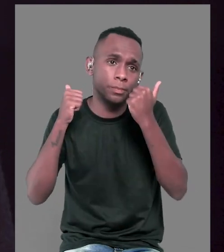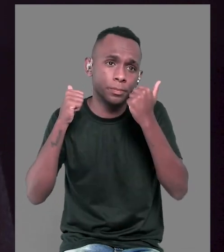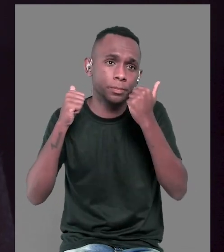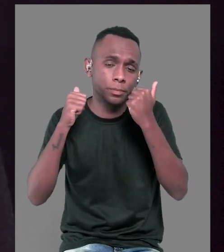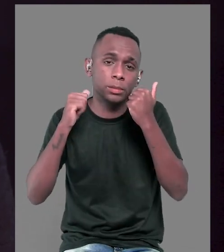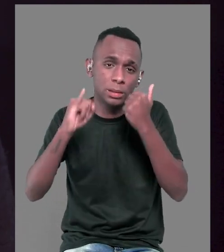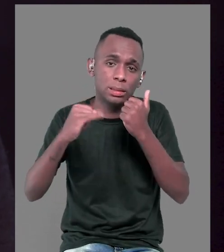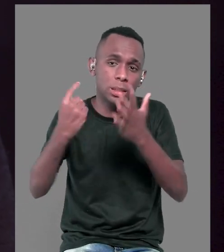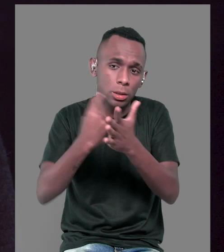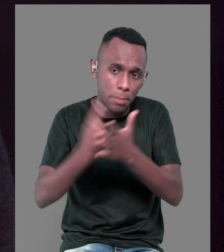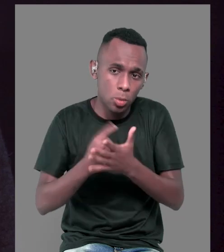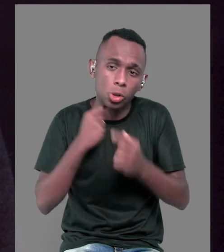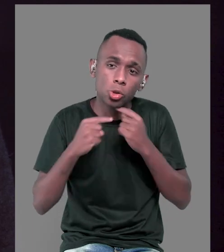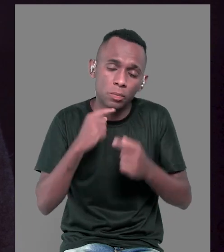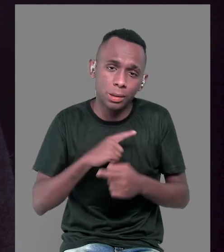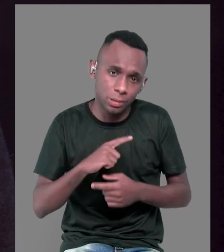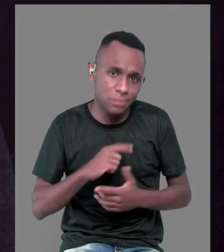perguntas.